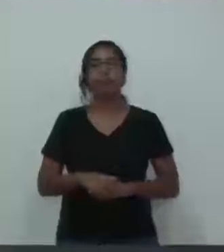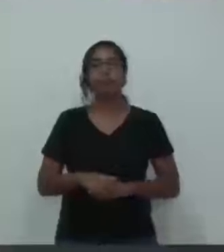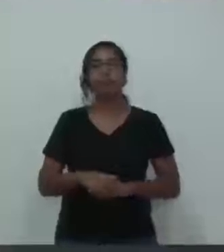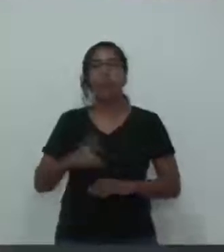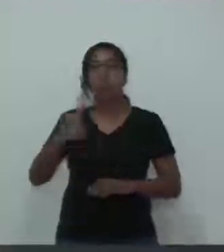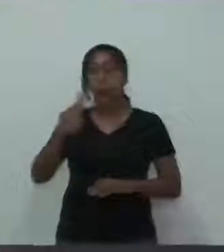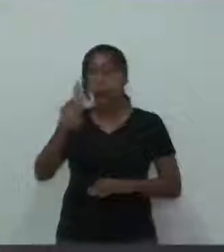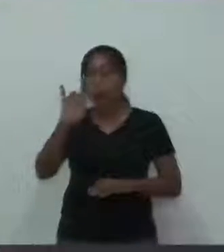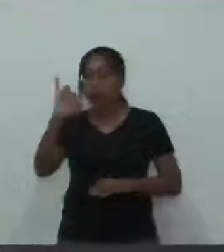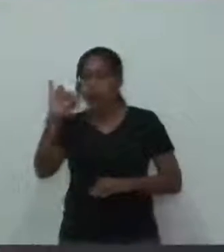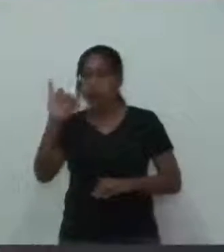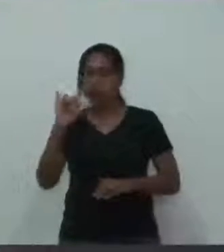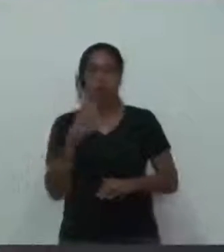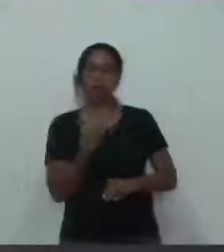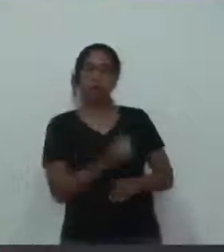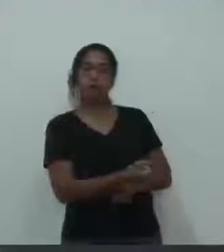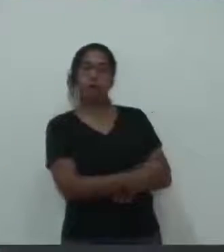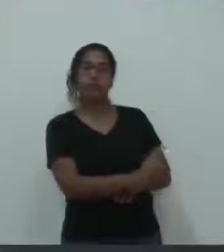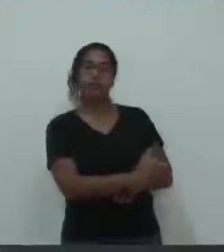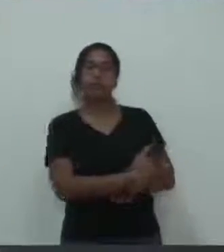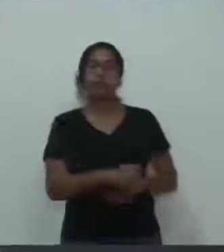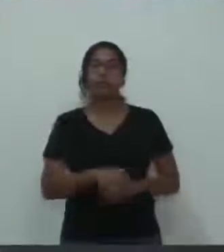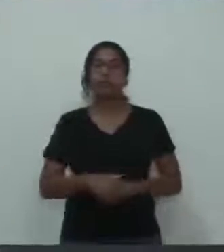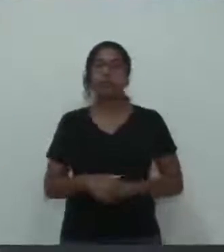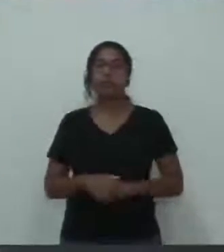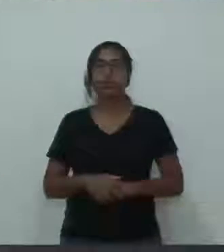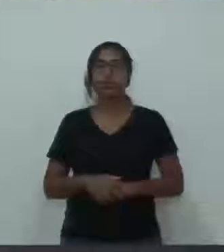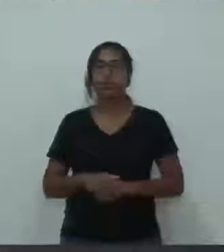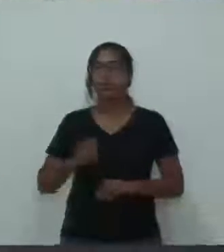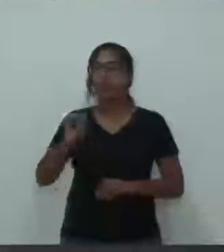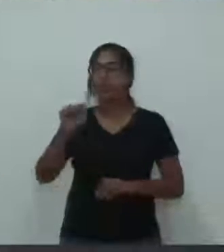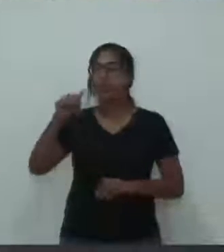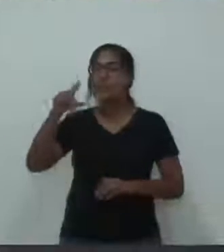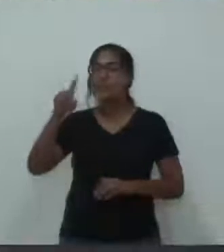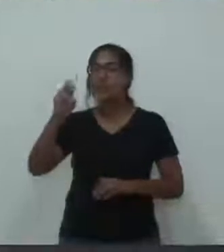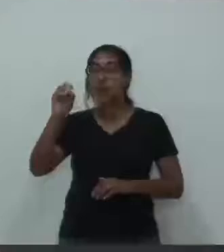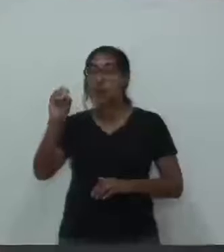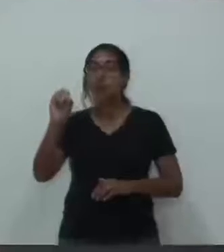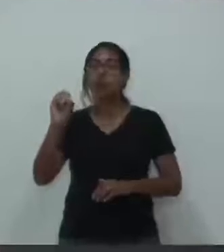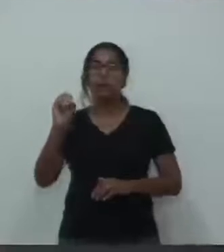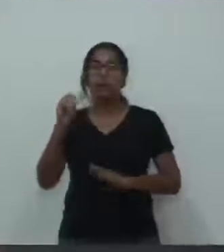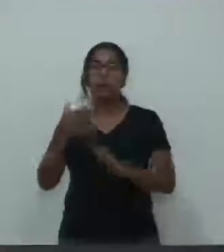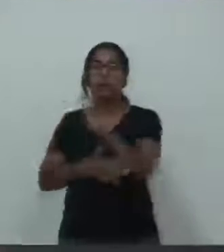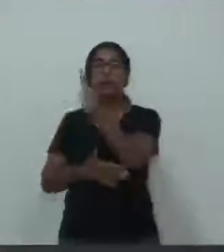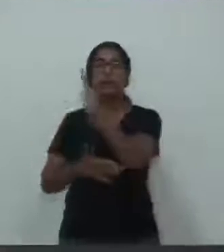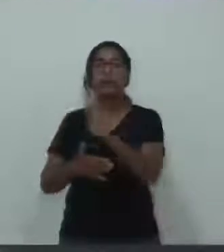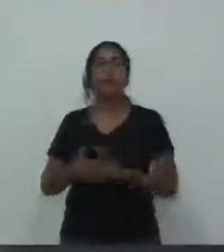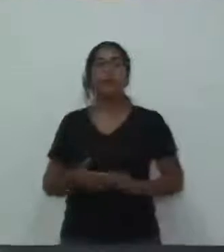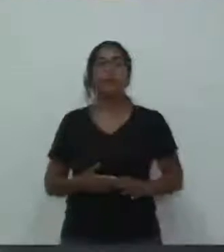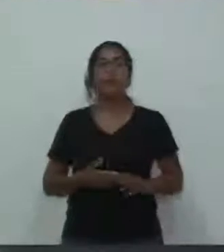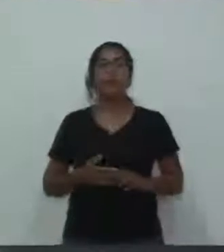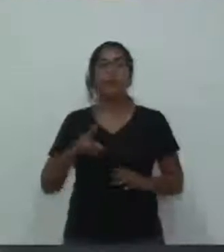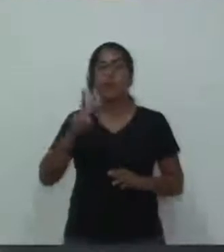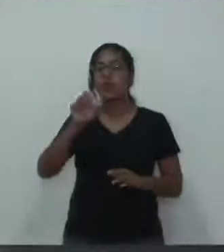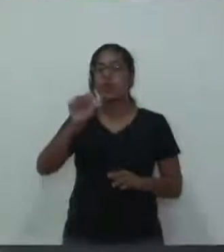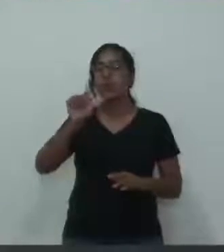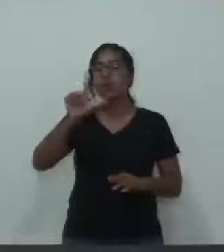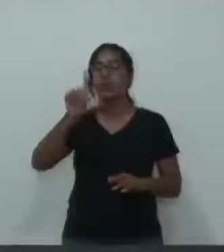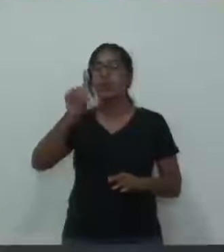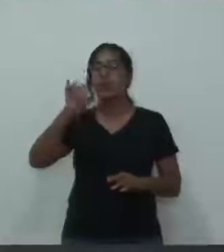Vereador Rui Macaxeira. Reprovo. Vereador Sandro Rebeca. Aprovo. Vereador Valdir